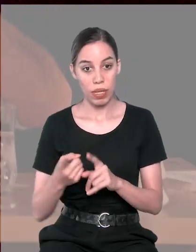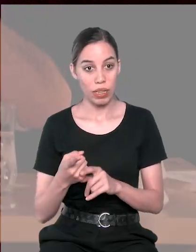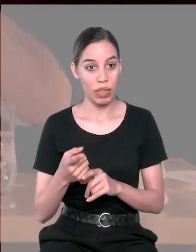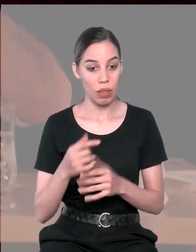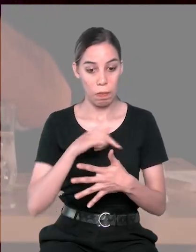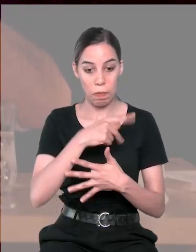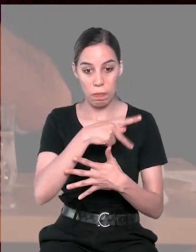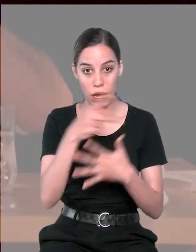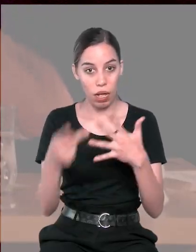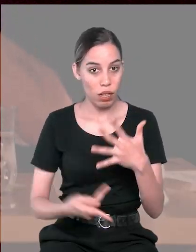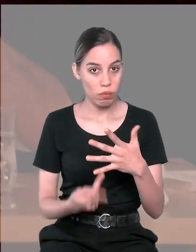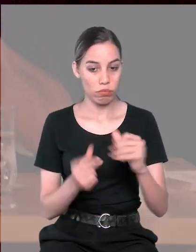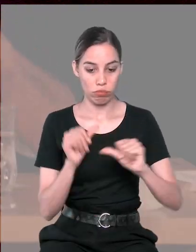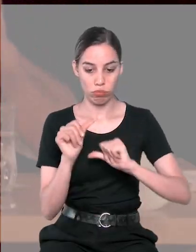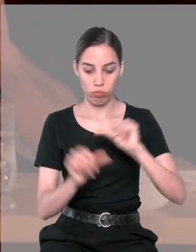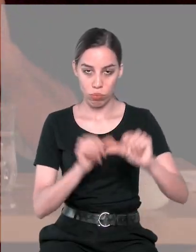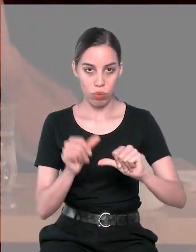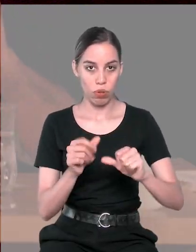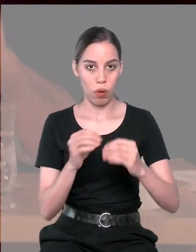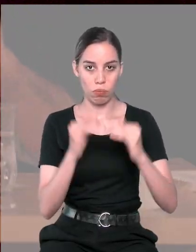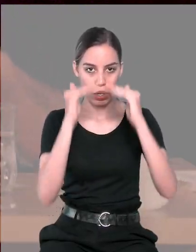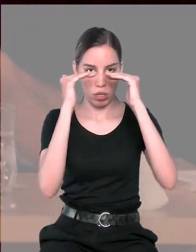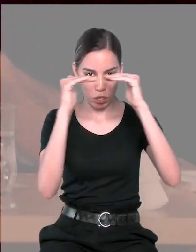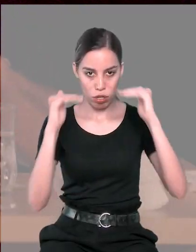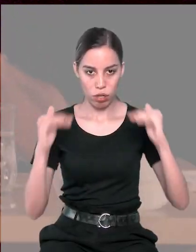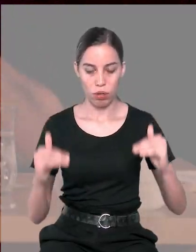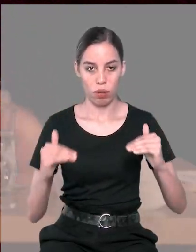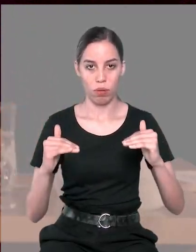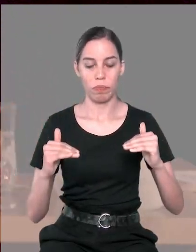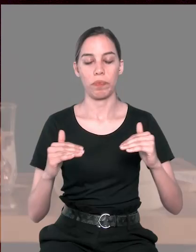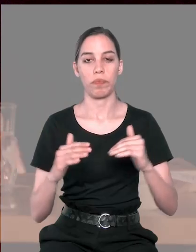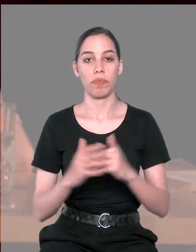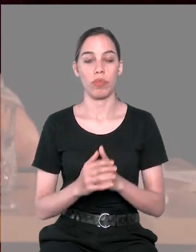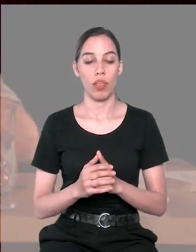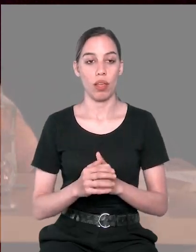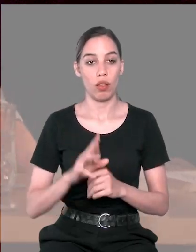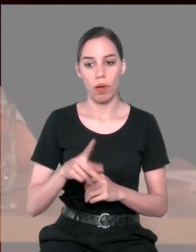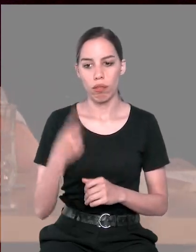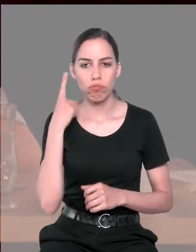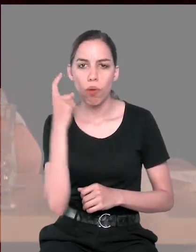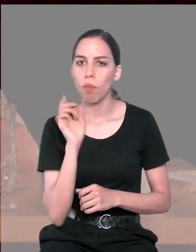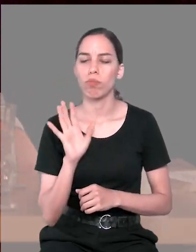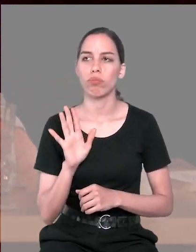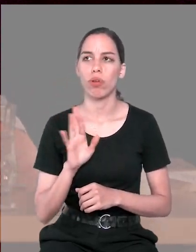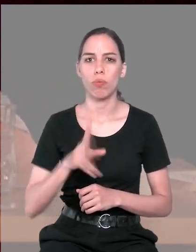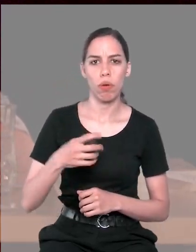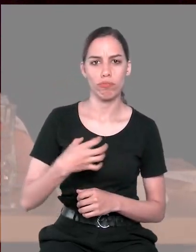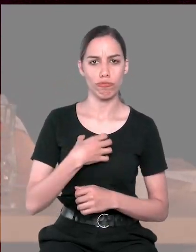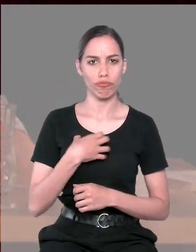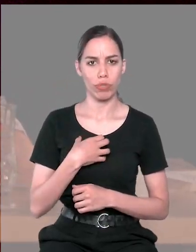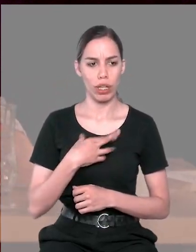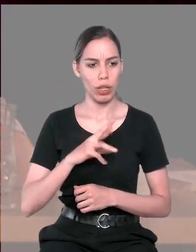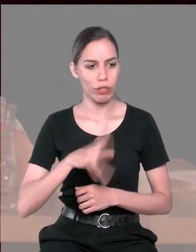parâmetros constitutivos do verso se tornassem hierárquico e dominantes. Significa que não era o som, não